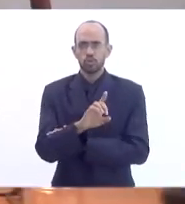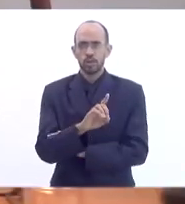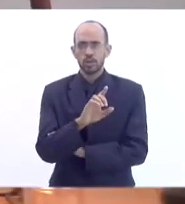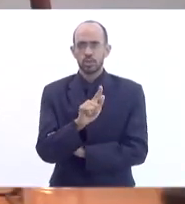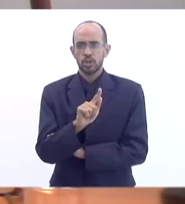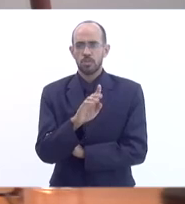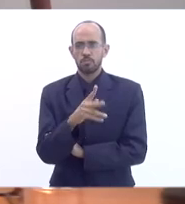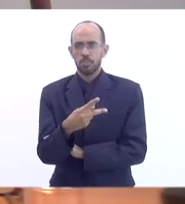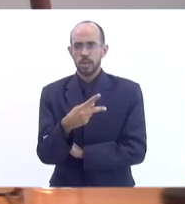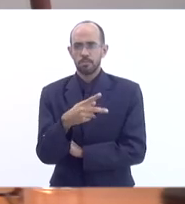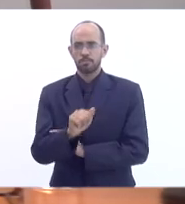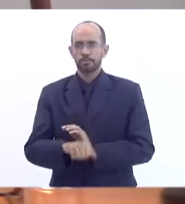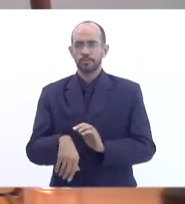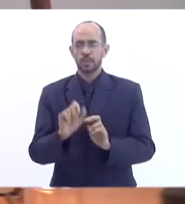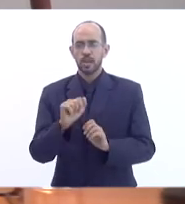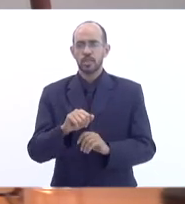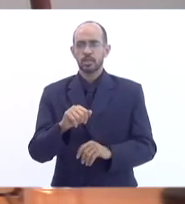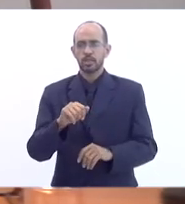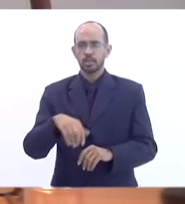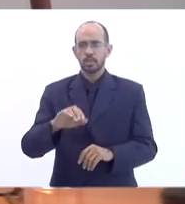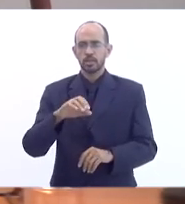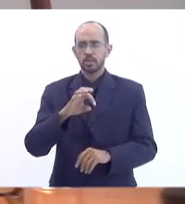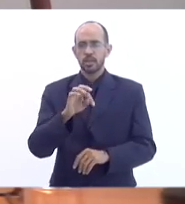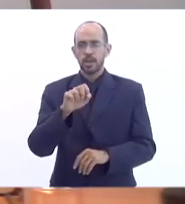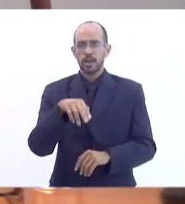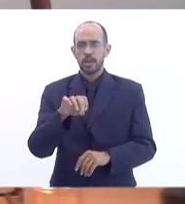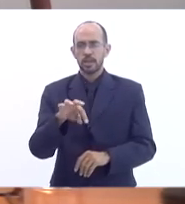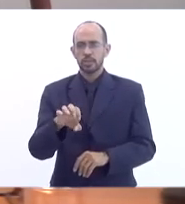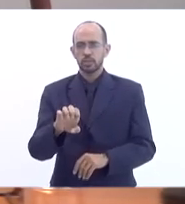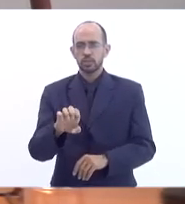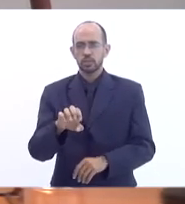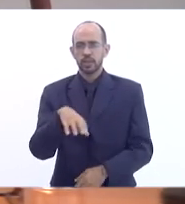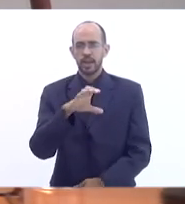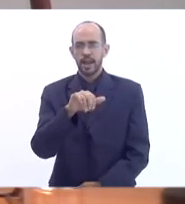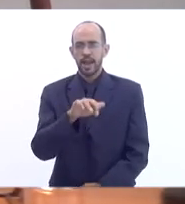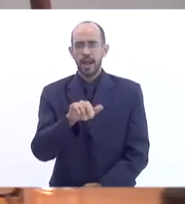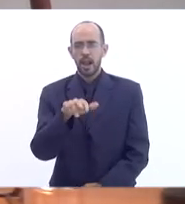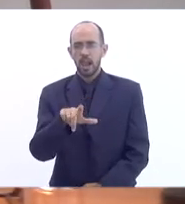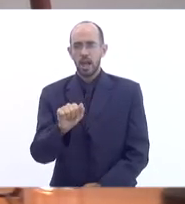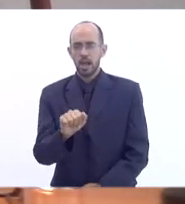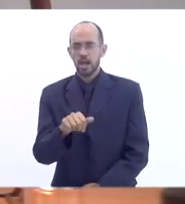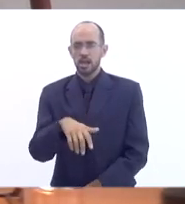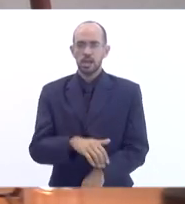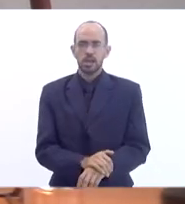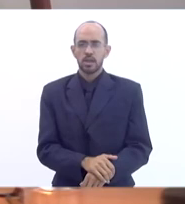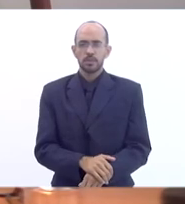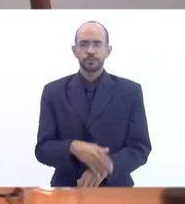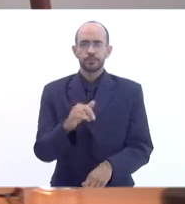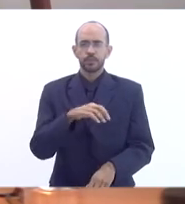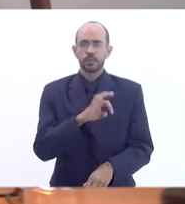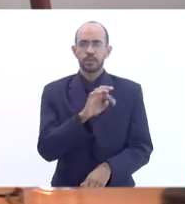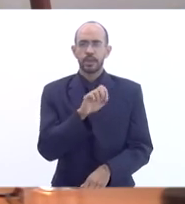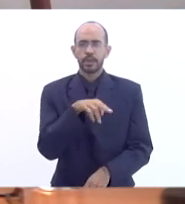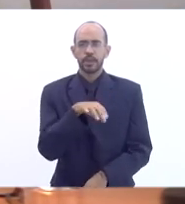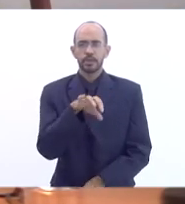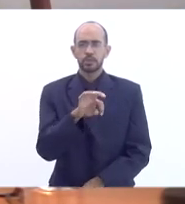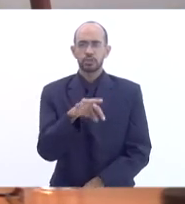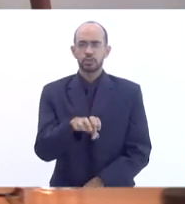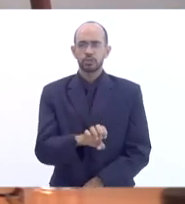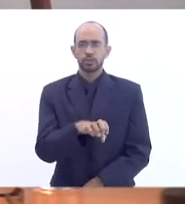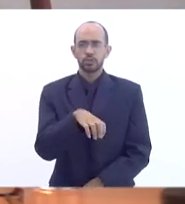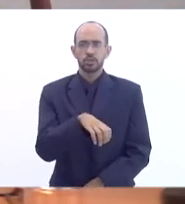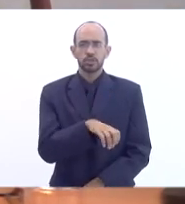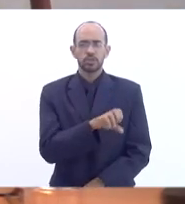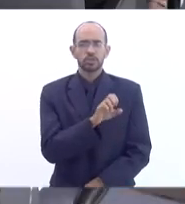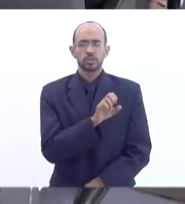tenente-coronel Carla Rocha diretora do Dr SP tenente-coronel Rodrigo Santos Barbosa CEF das